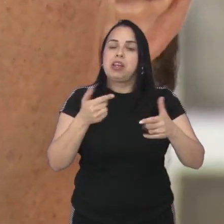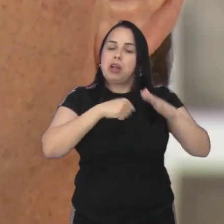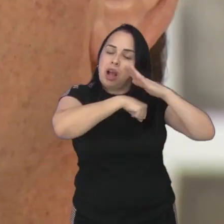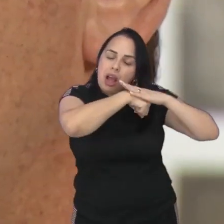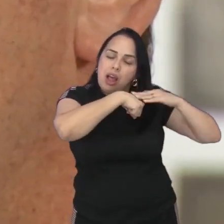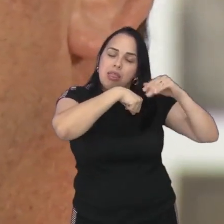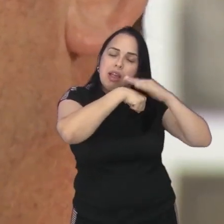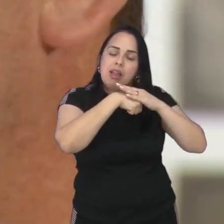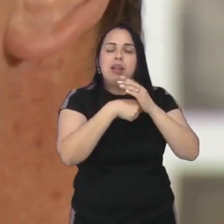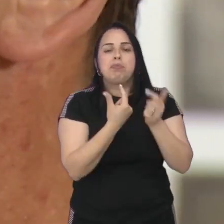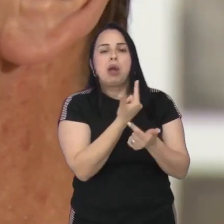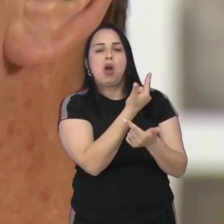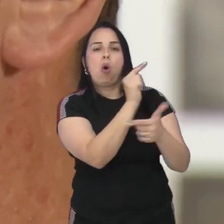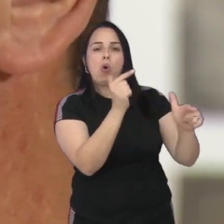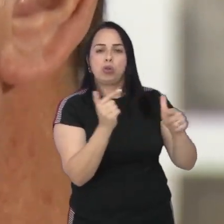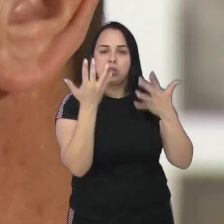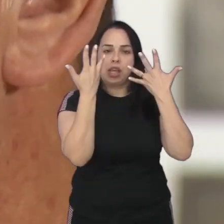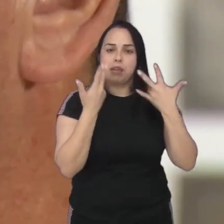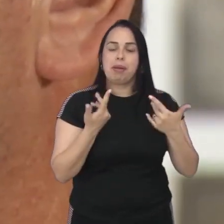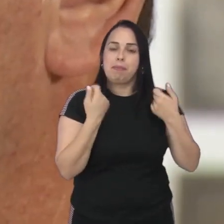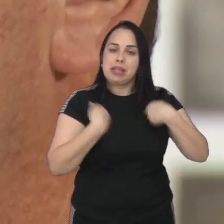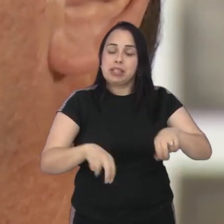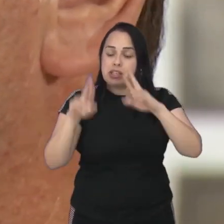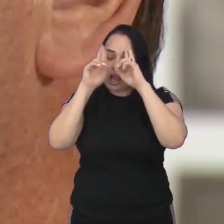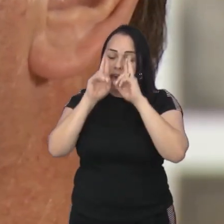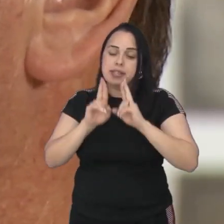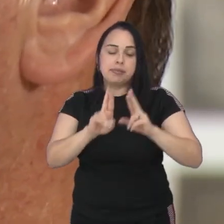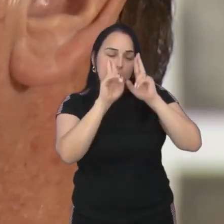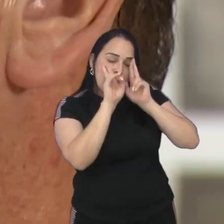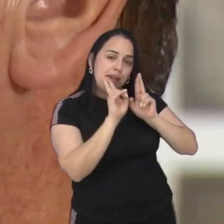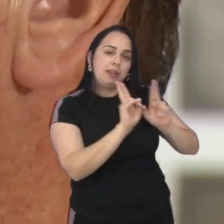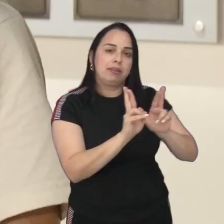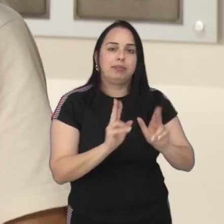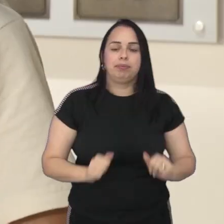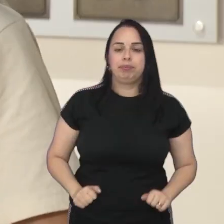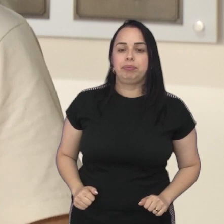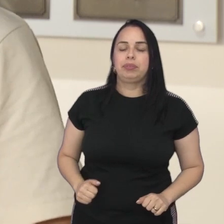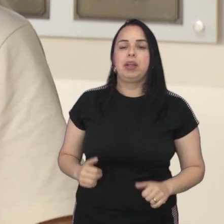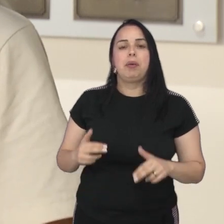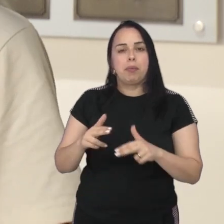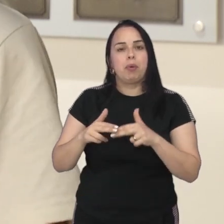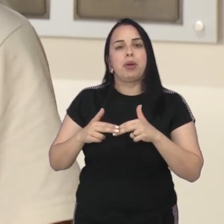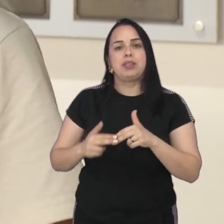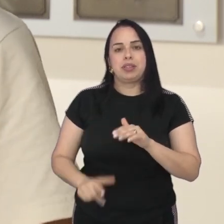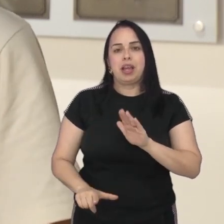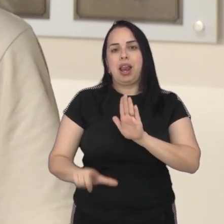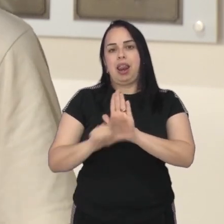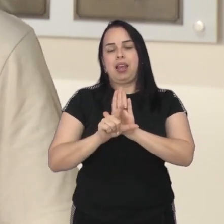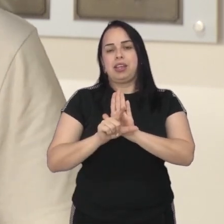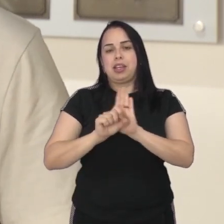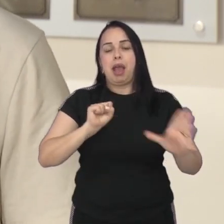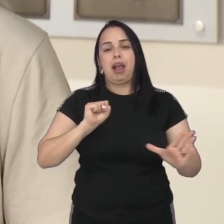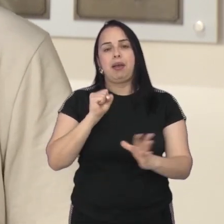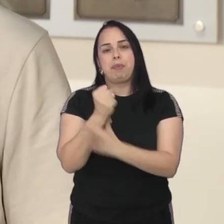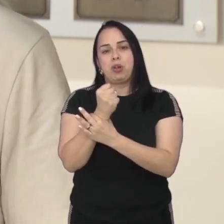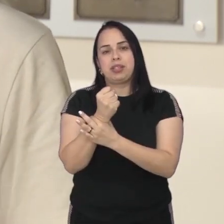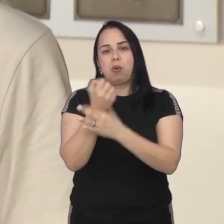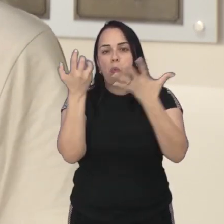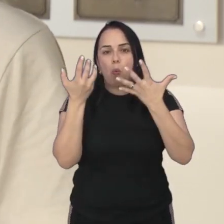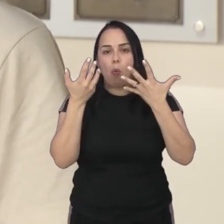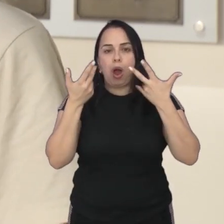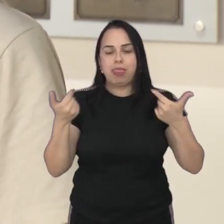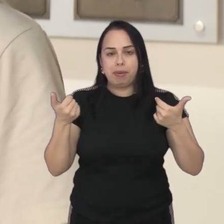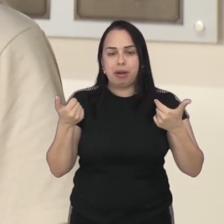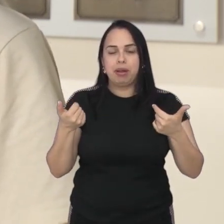e silvestres sejam tratados com respeito e dignidade. É muito importante ter essas medidas de proteção aos